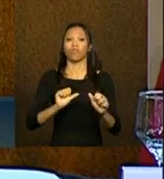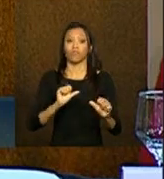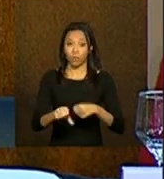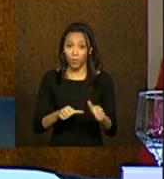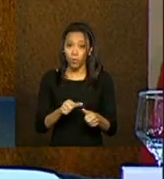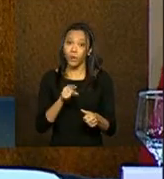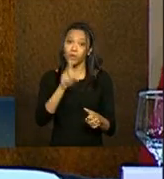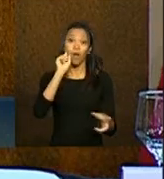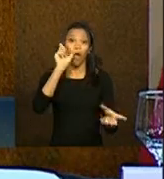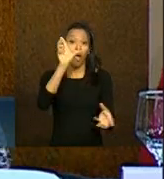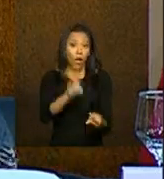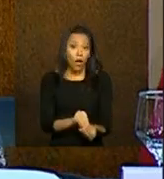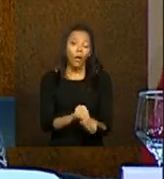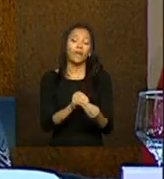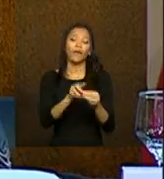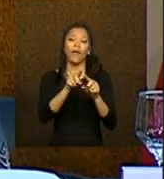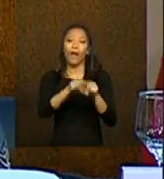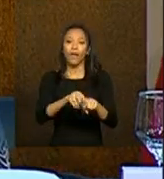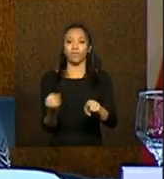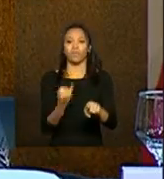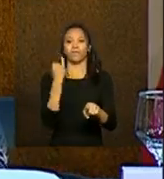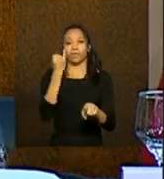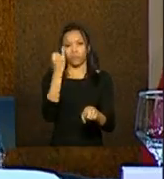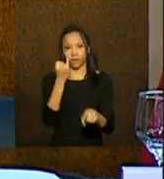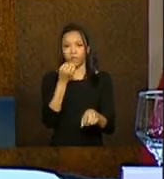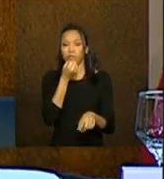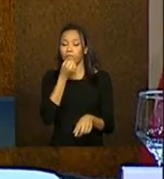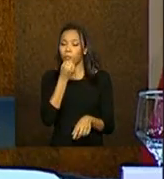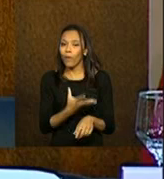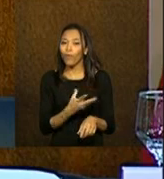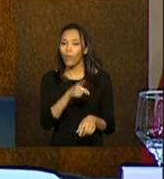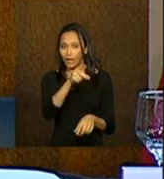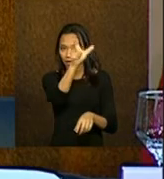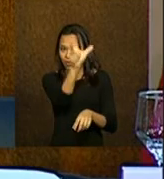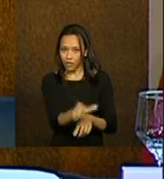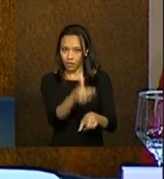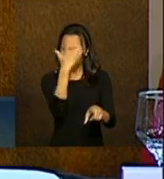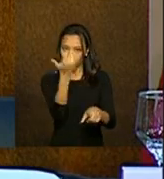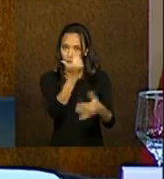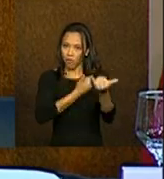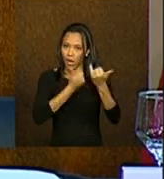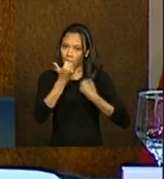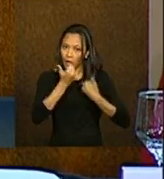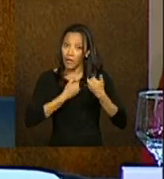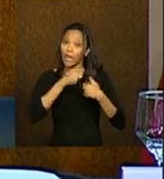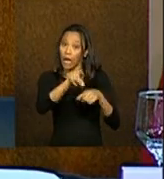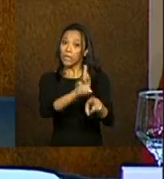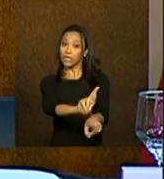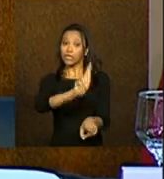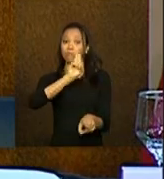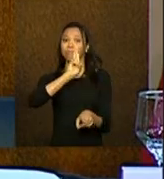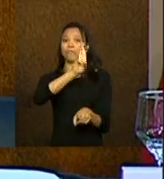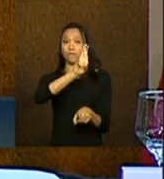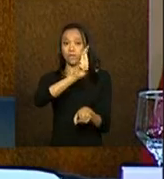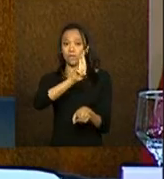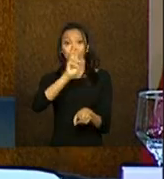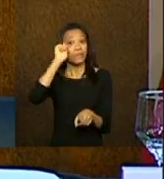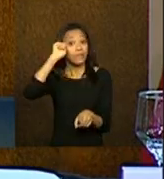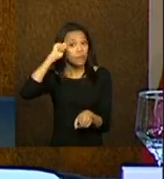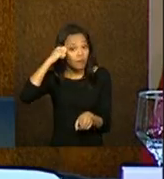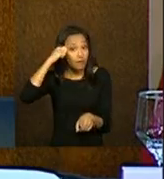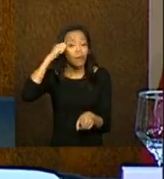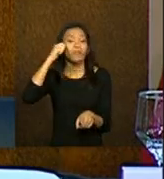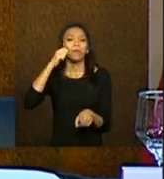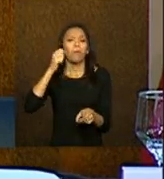muito importante e foi muito bom ouvir de lideranças de fato negras, de